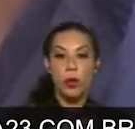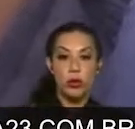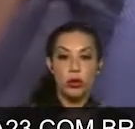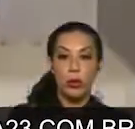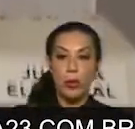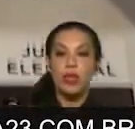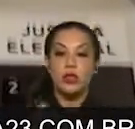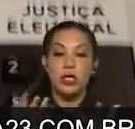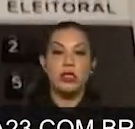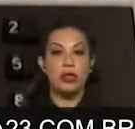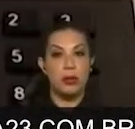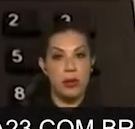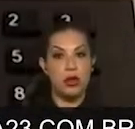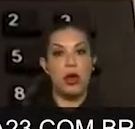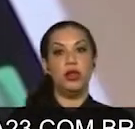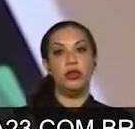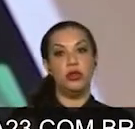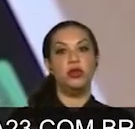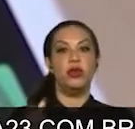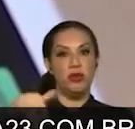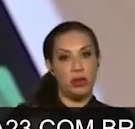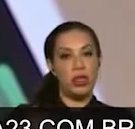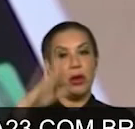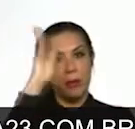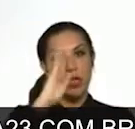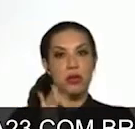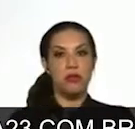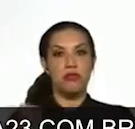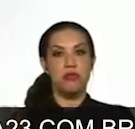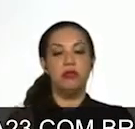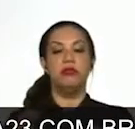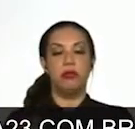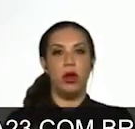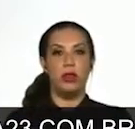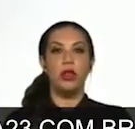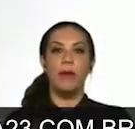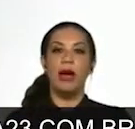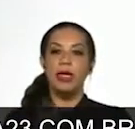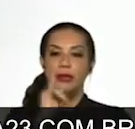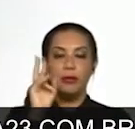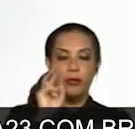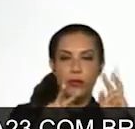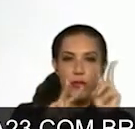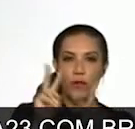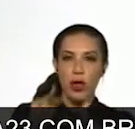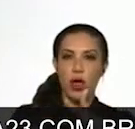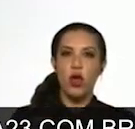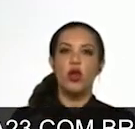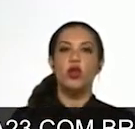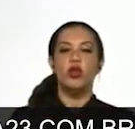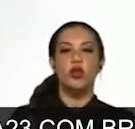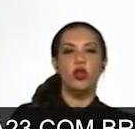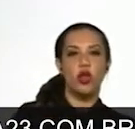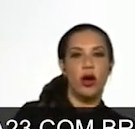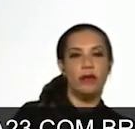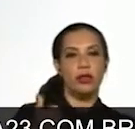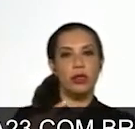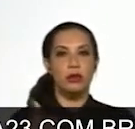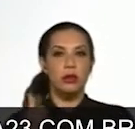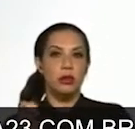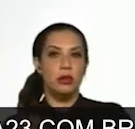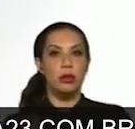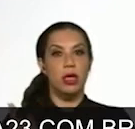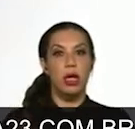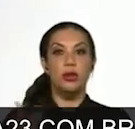em que menores de idade podem votar. É muito comum aqui você ver jovens de crianças, né, de 14, 15